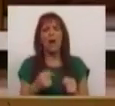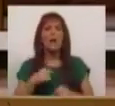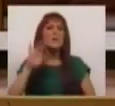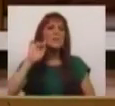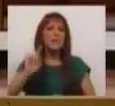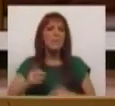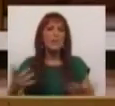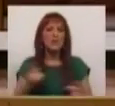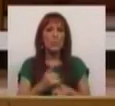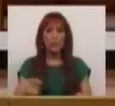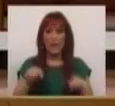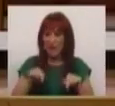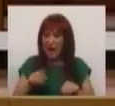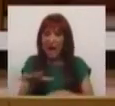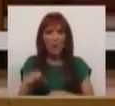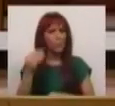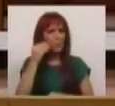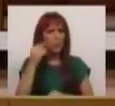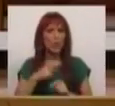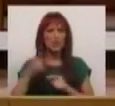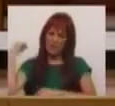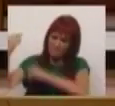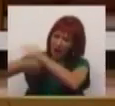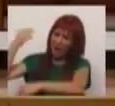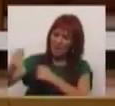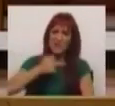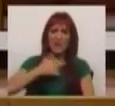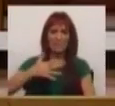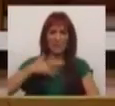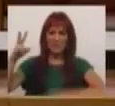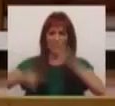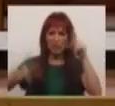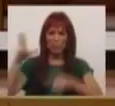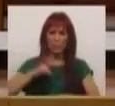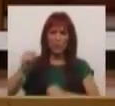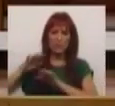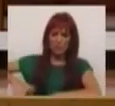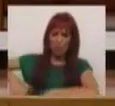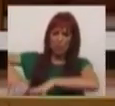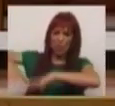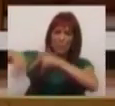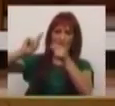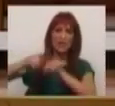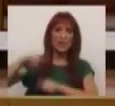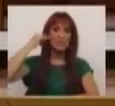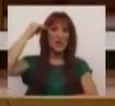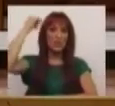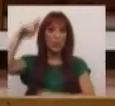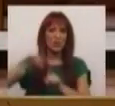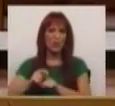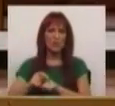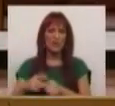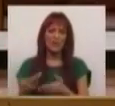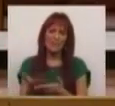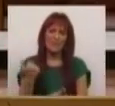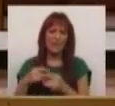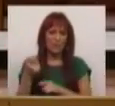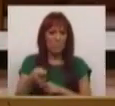assim é porque essa foi a forma de dinastias empresariais e financeiras portuguesas se desenvolverem, especializadas na extração de